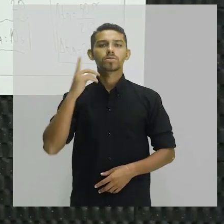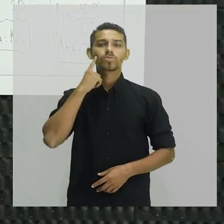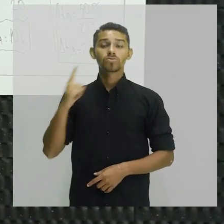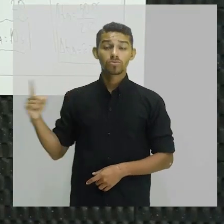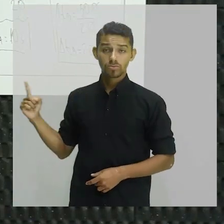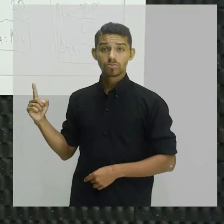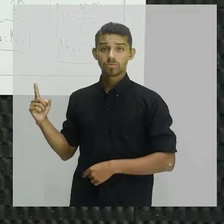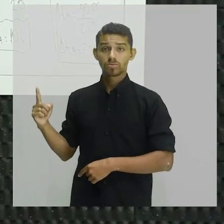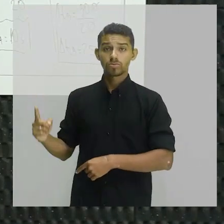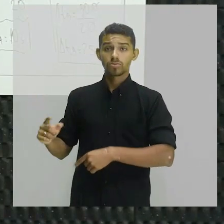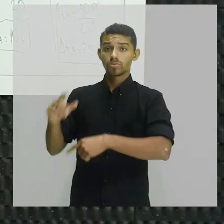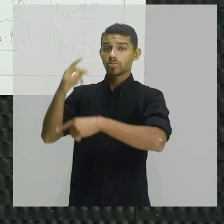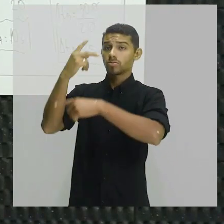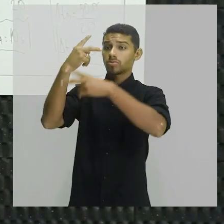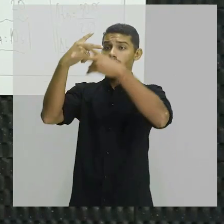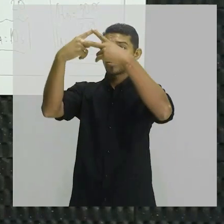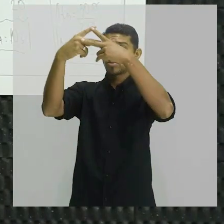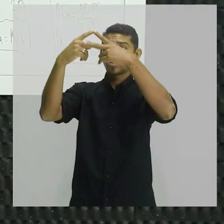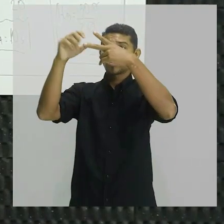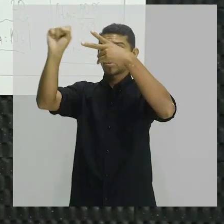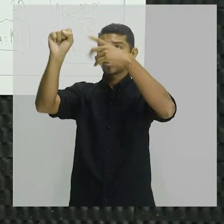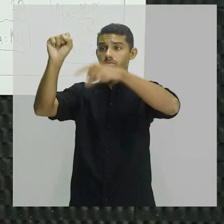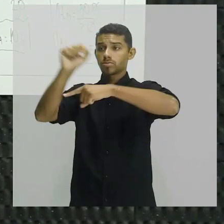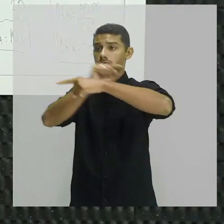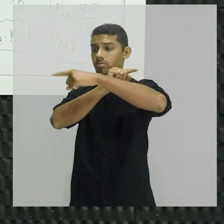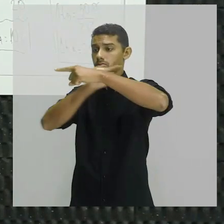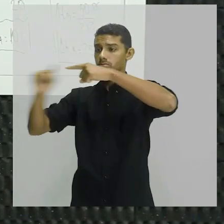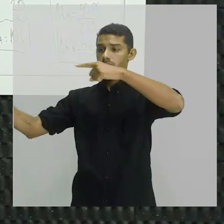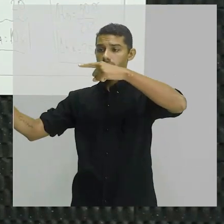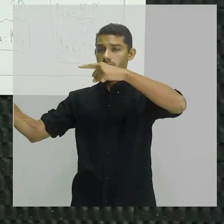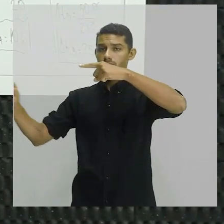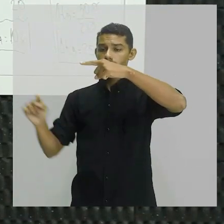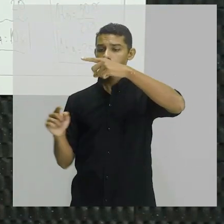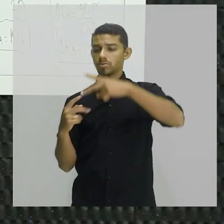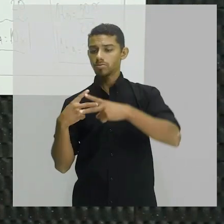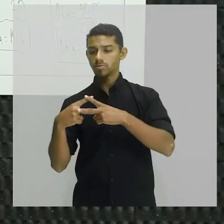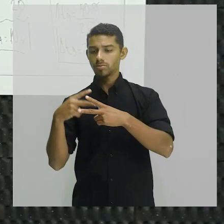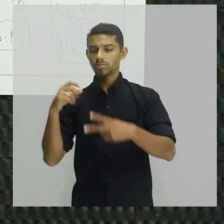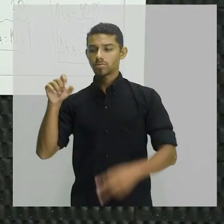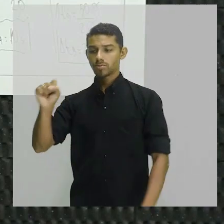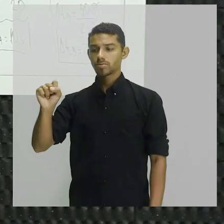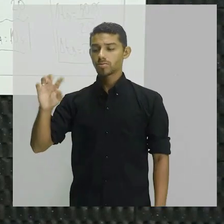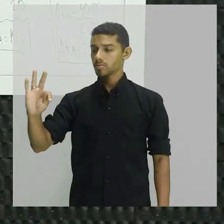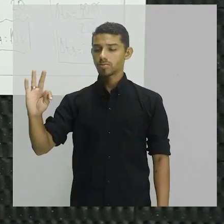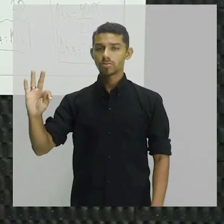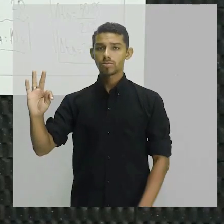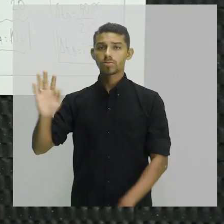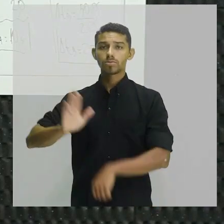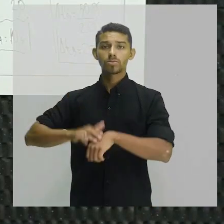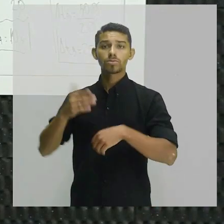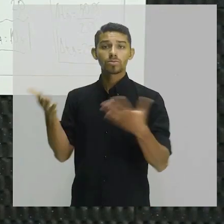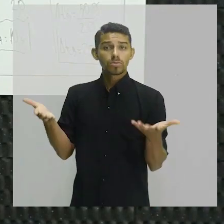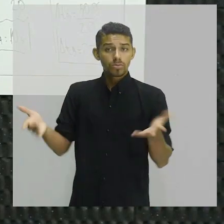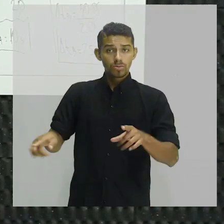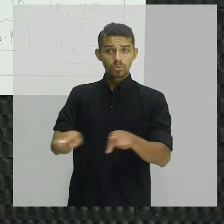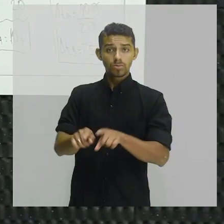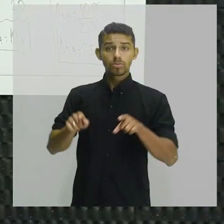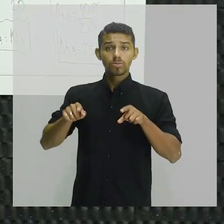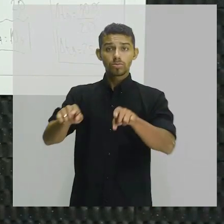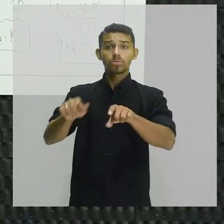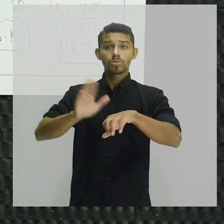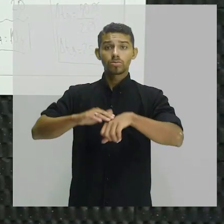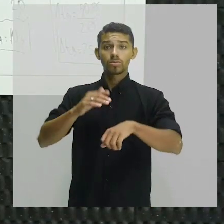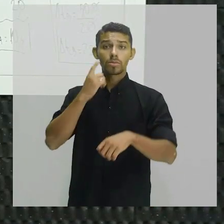dar origem ali à função, no caso, a função do movimento uniforme, né, que é